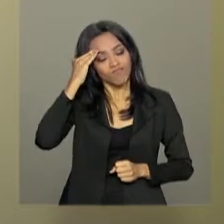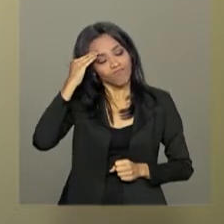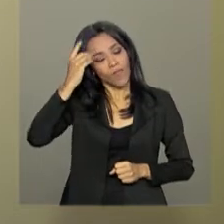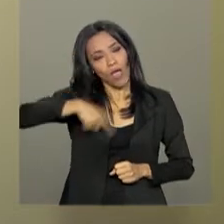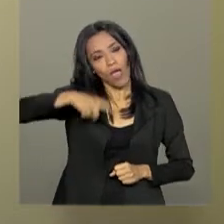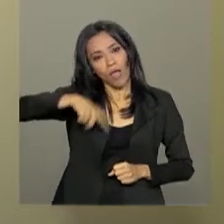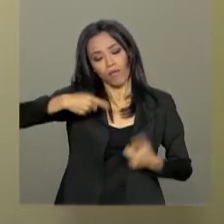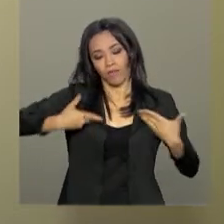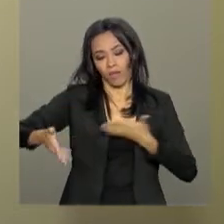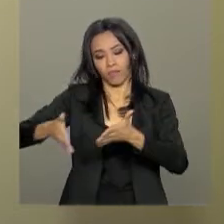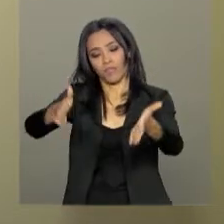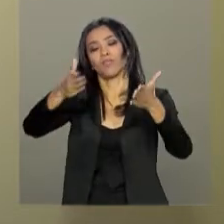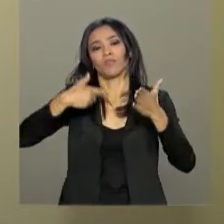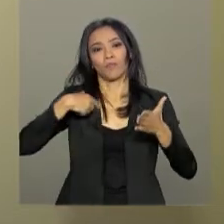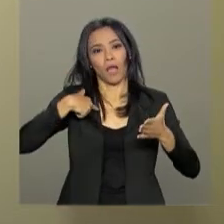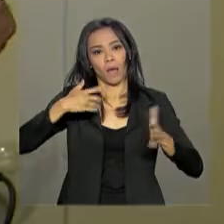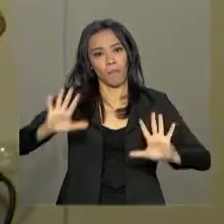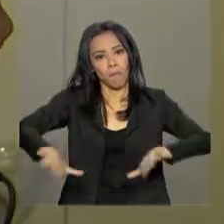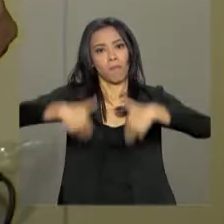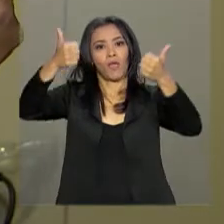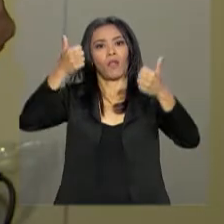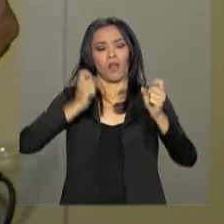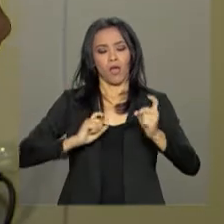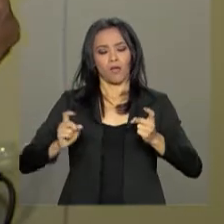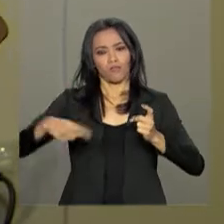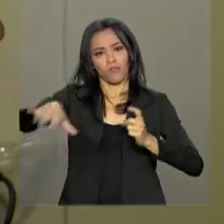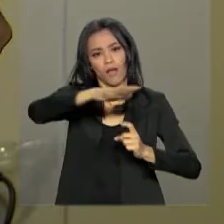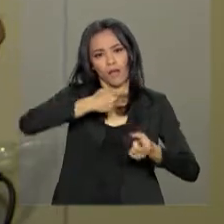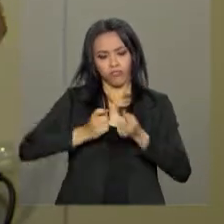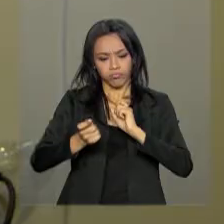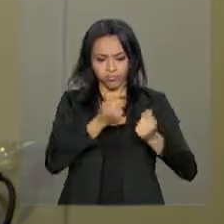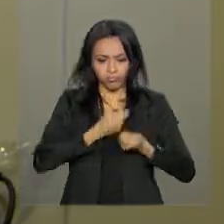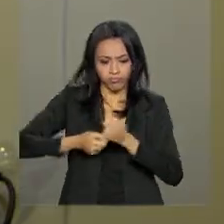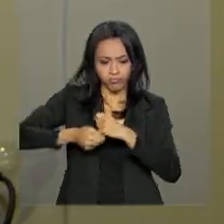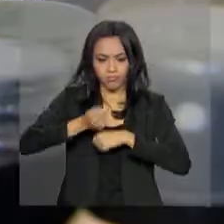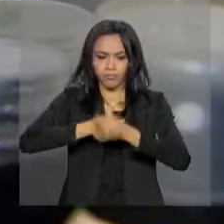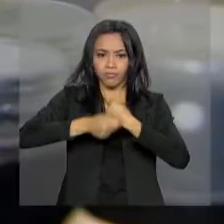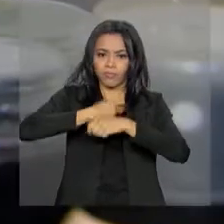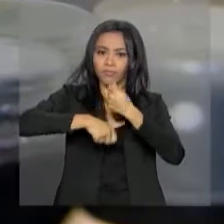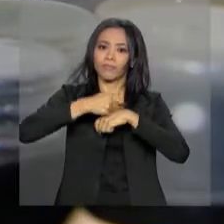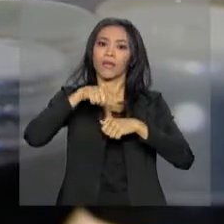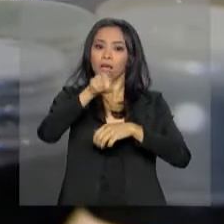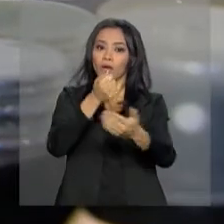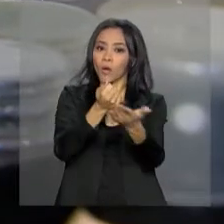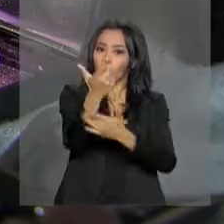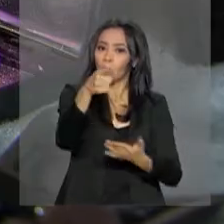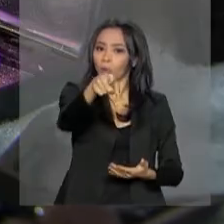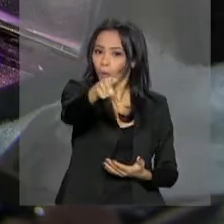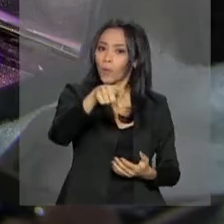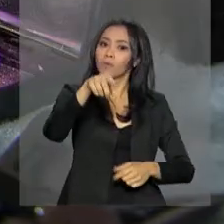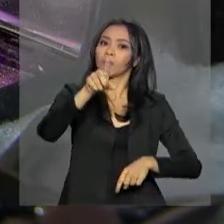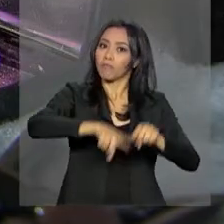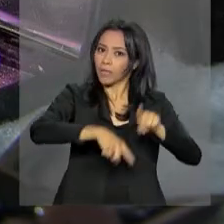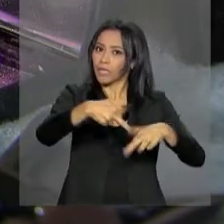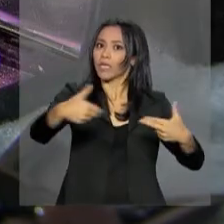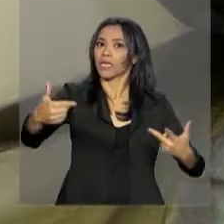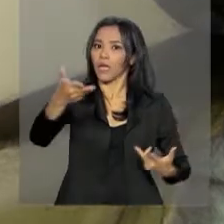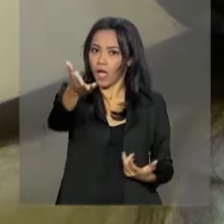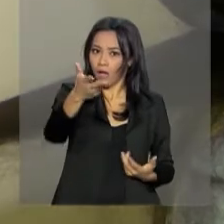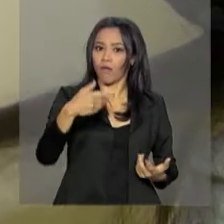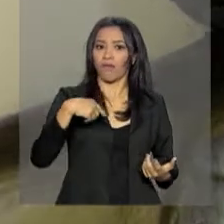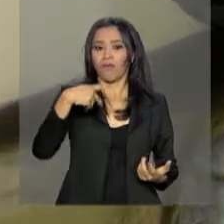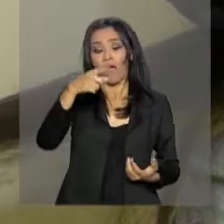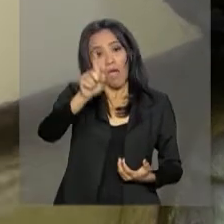para potencializar seu negócio. Com crédito, da Caixa Econômica Federal comprou o material necessário para o trabalho.